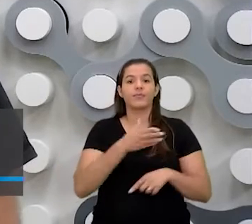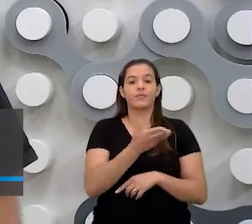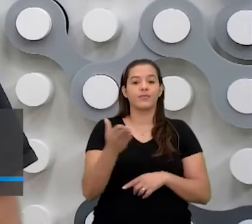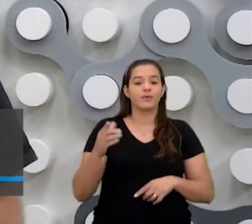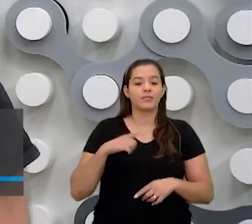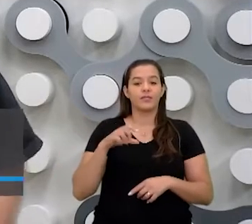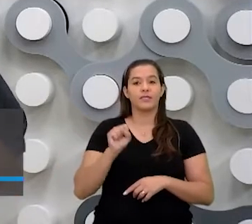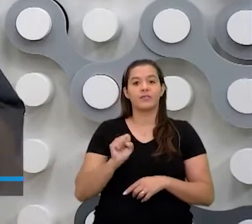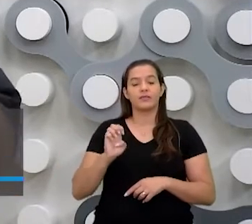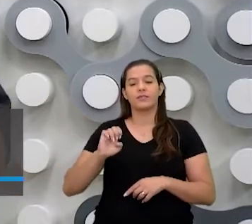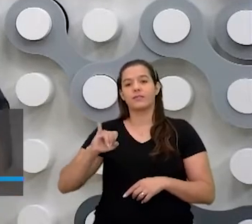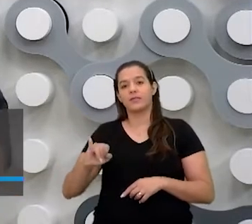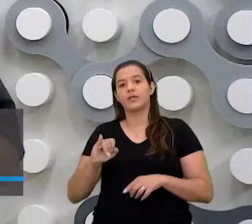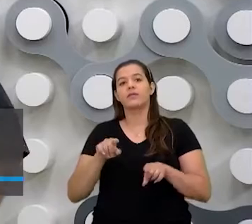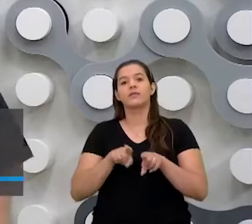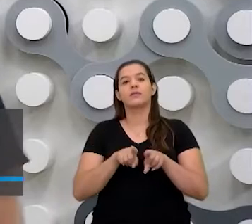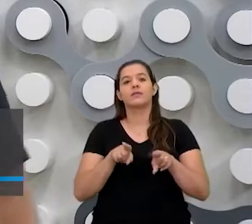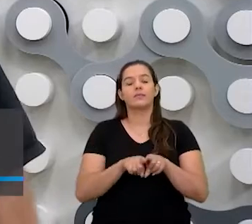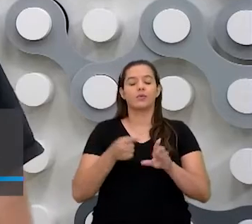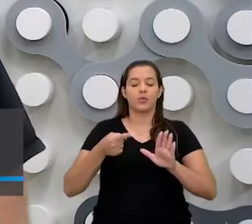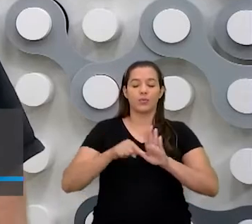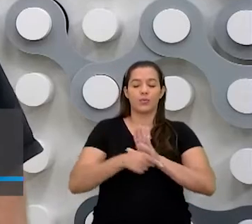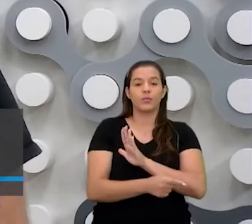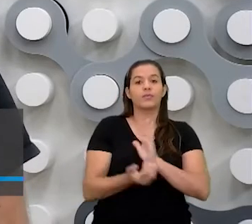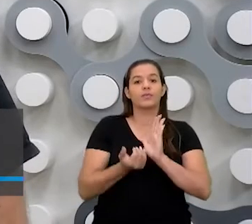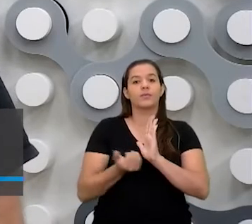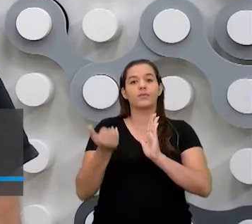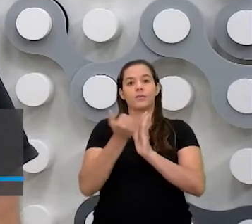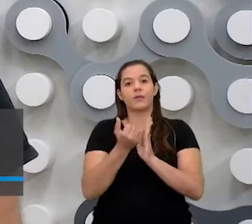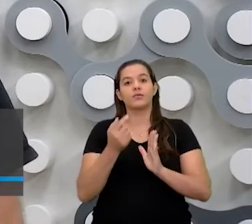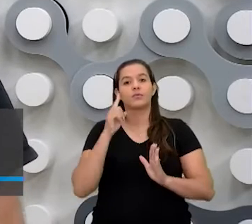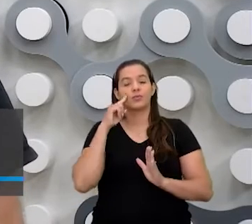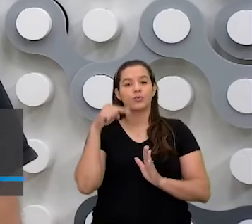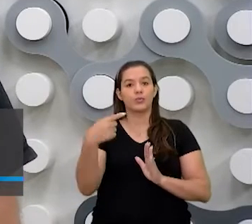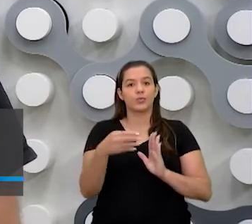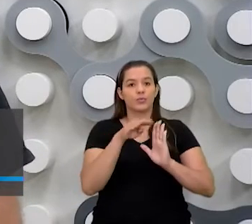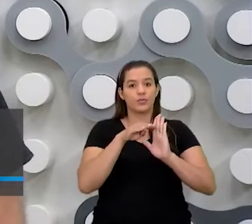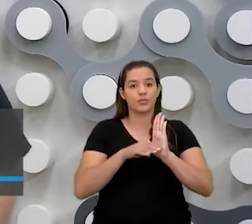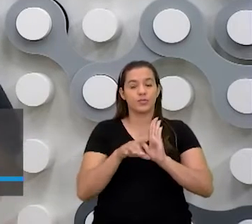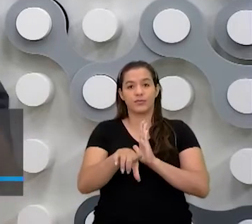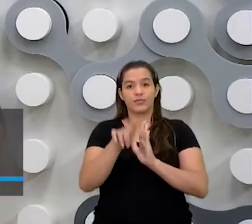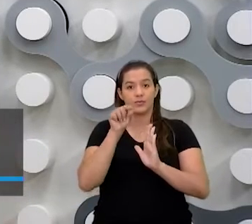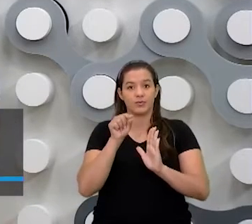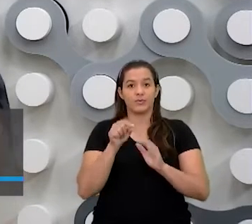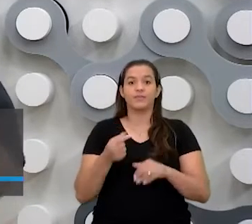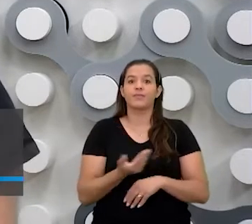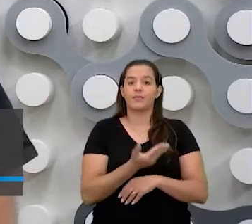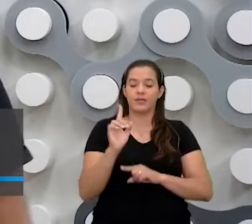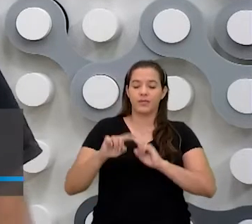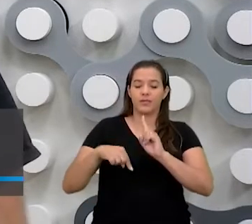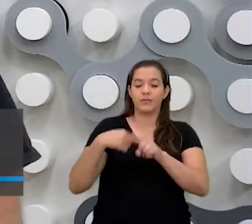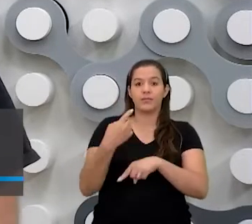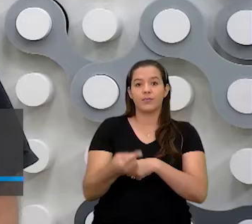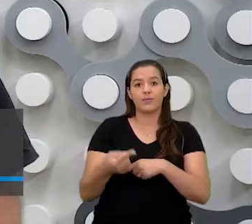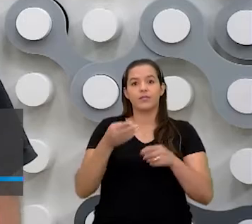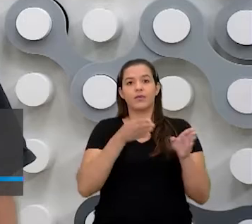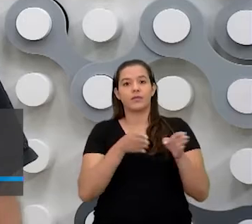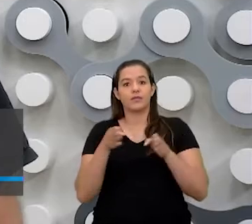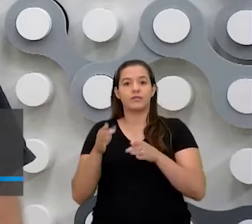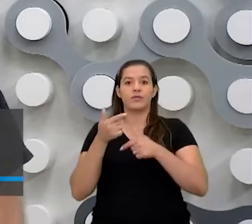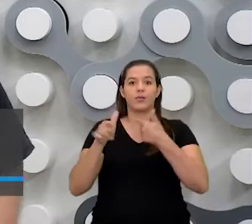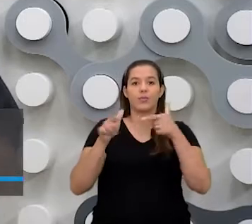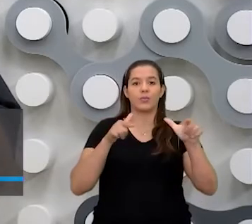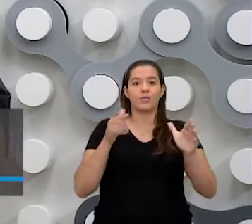né, a semana da SEI, dos aprofundamentos aí dos itinerários que vocês optaram, certo, pessoal? E depois faremos aí a sequência